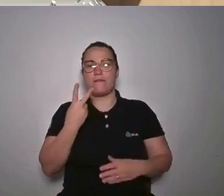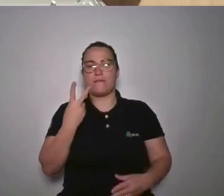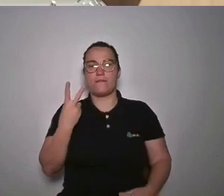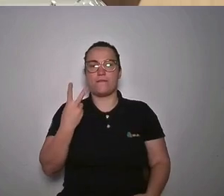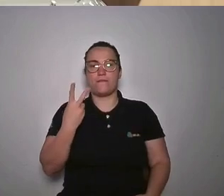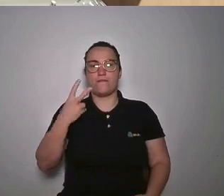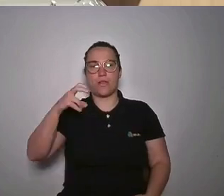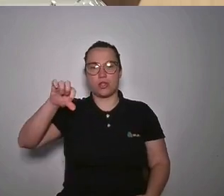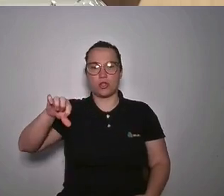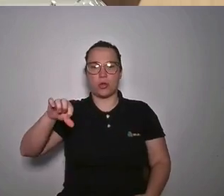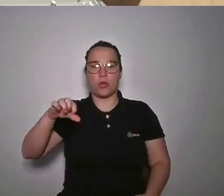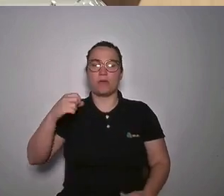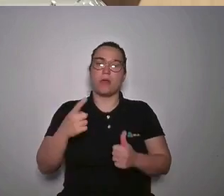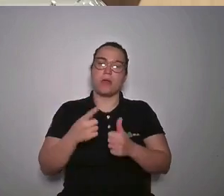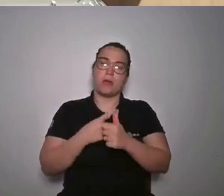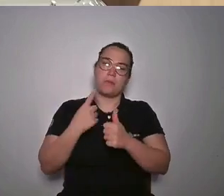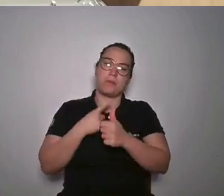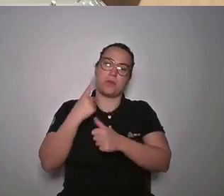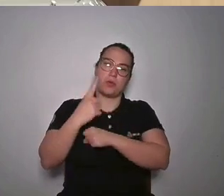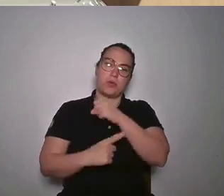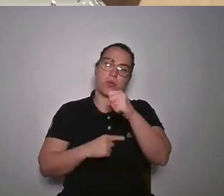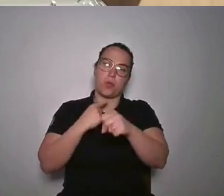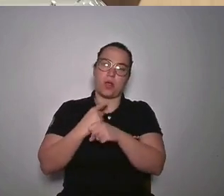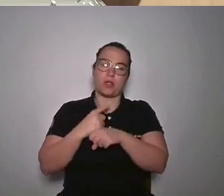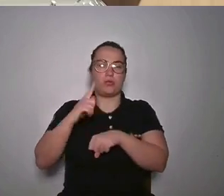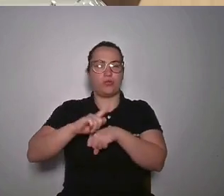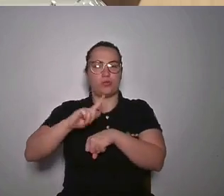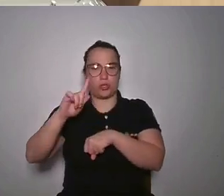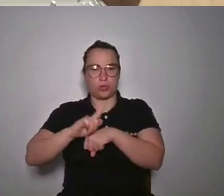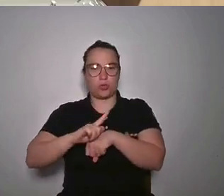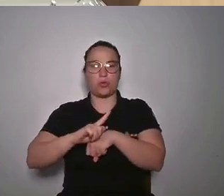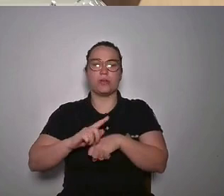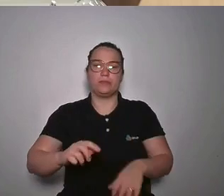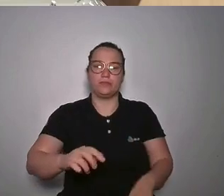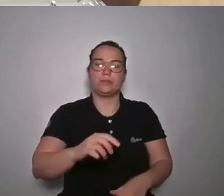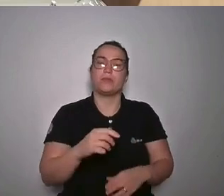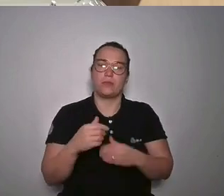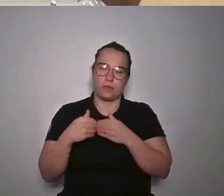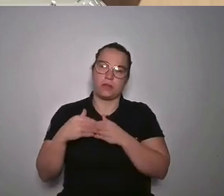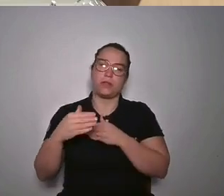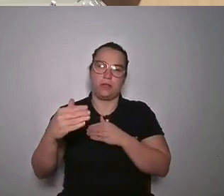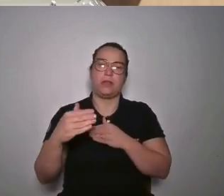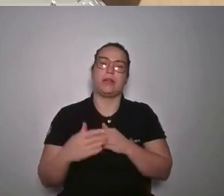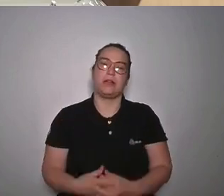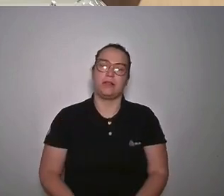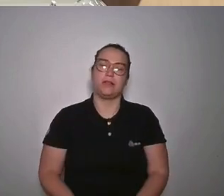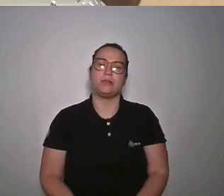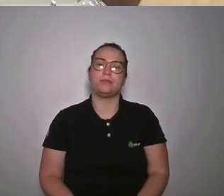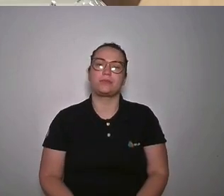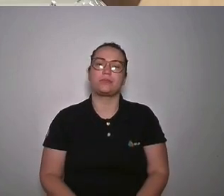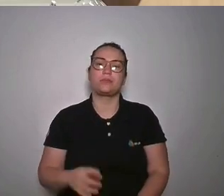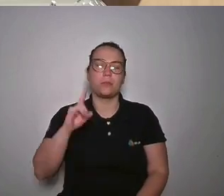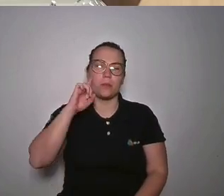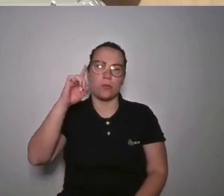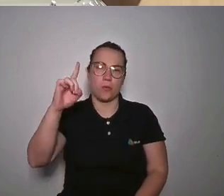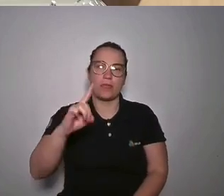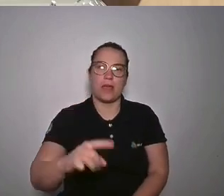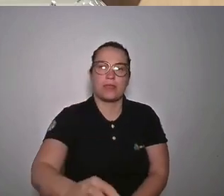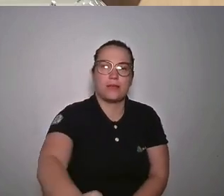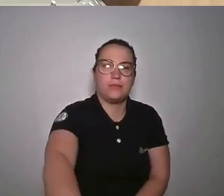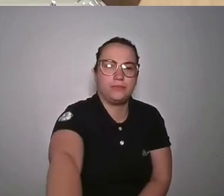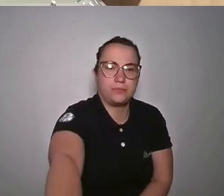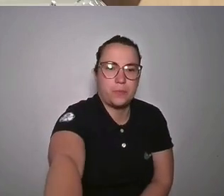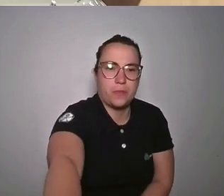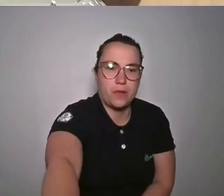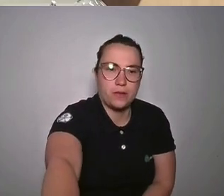o primeiro ano do próximo gestor que entra no mandato eletivo. Assim